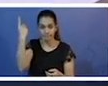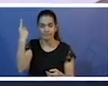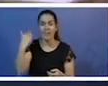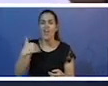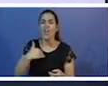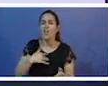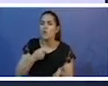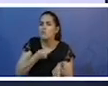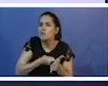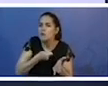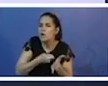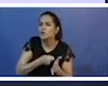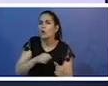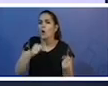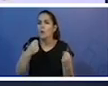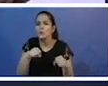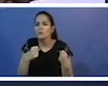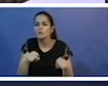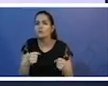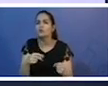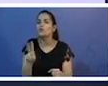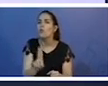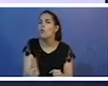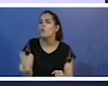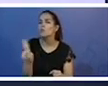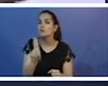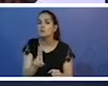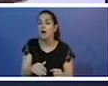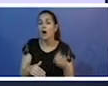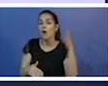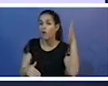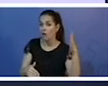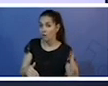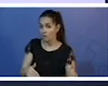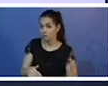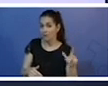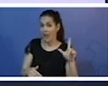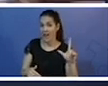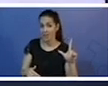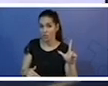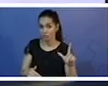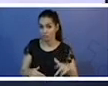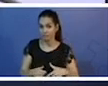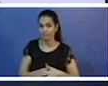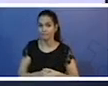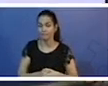eu obrigatoriamente tenho que usar esse lado aqui. Ok?